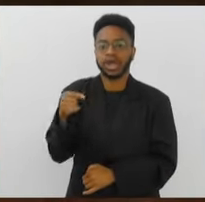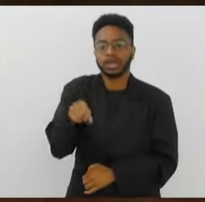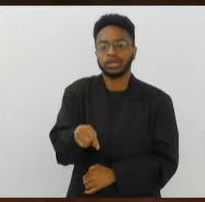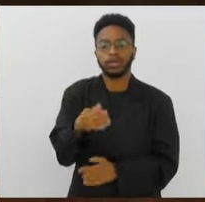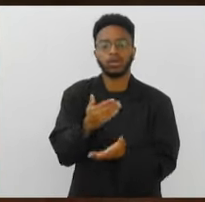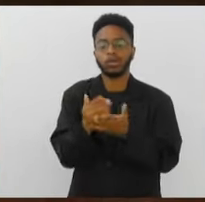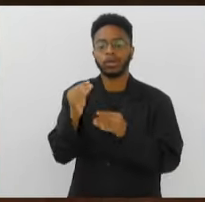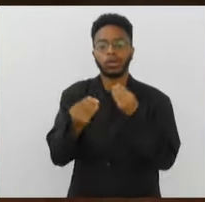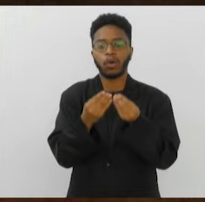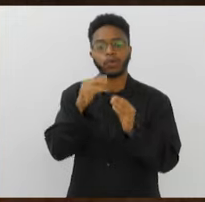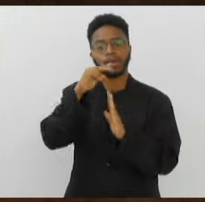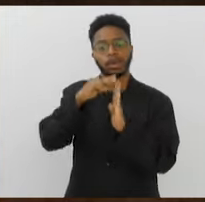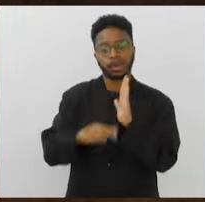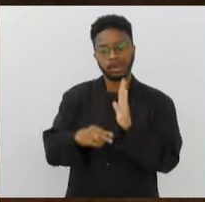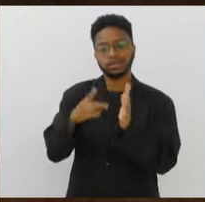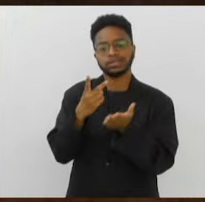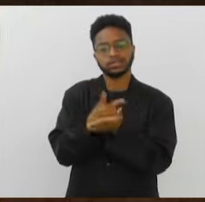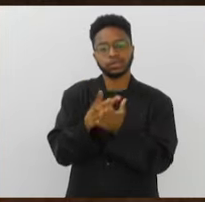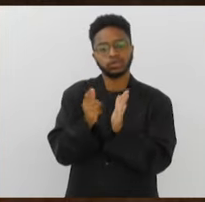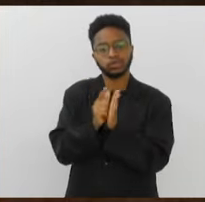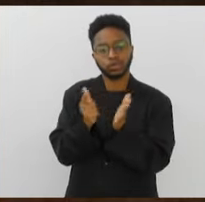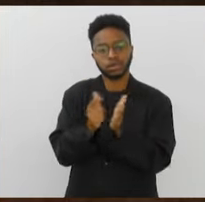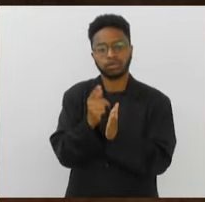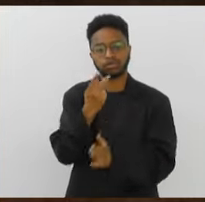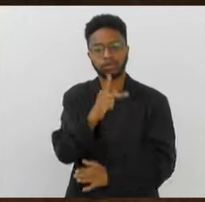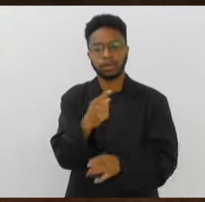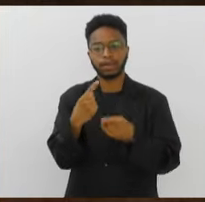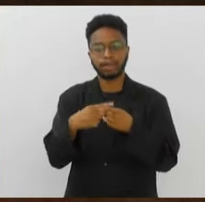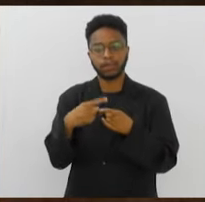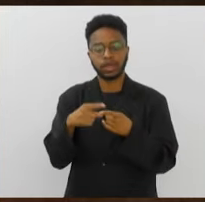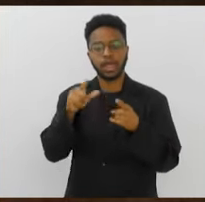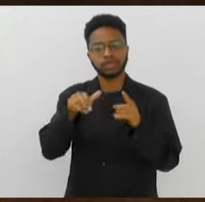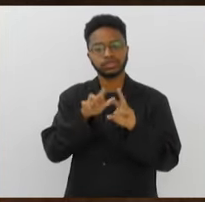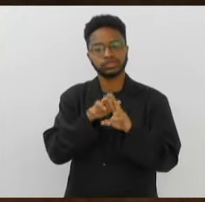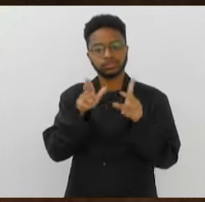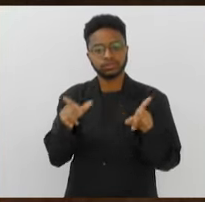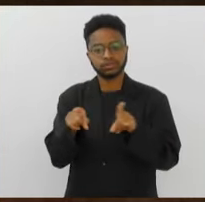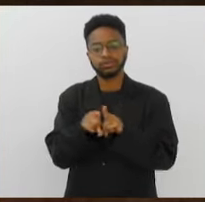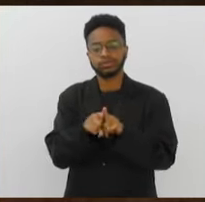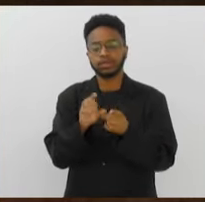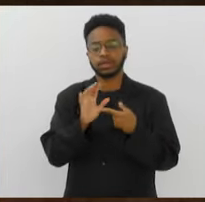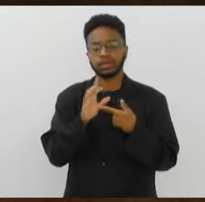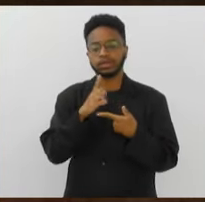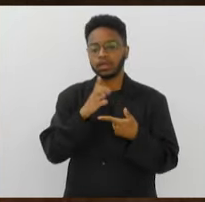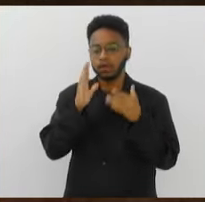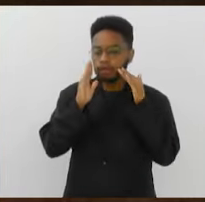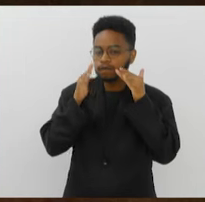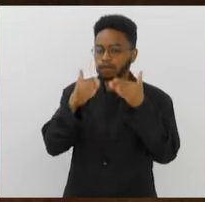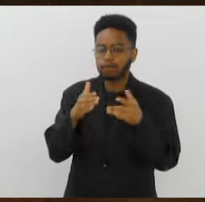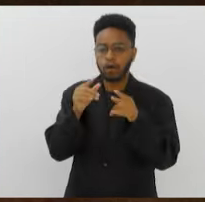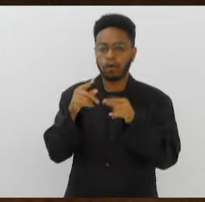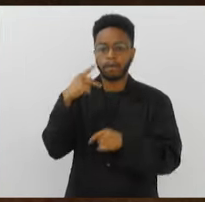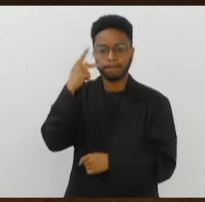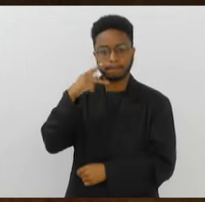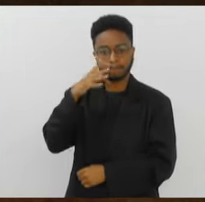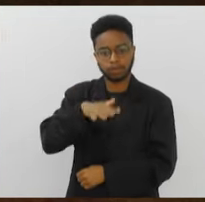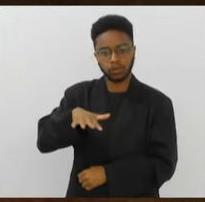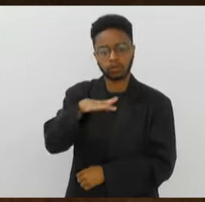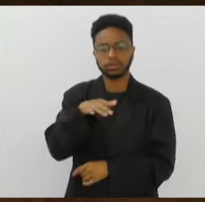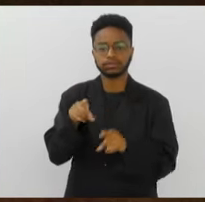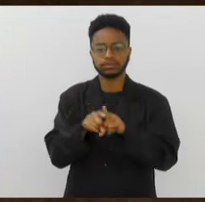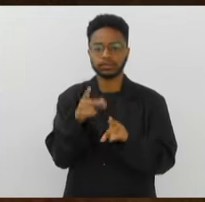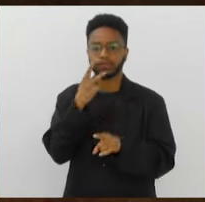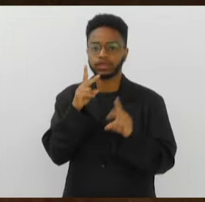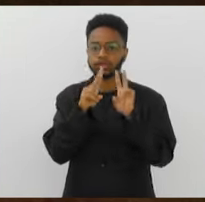começa lendo a coluna do Magna Vita, que é uma coluna diferenciada, que tem um foco na política, fala